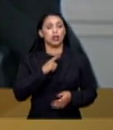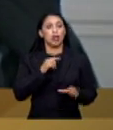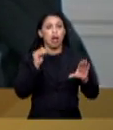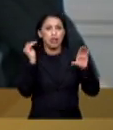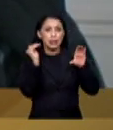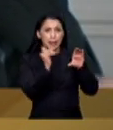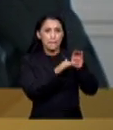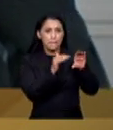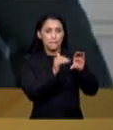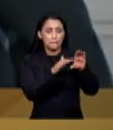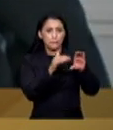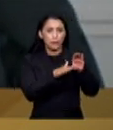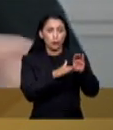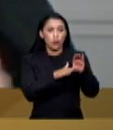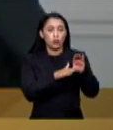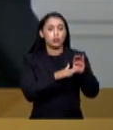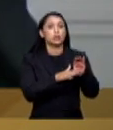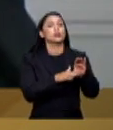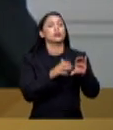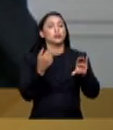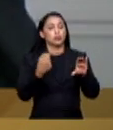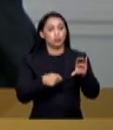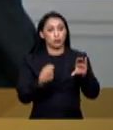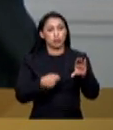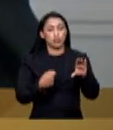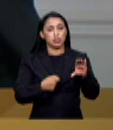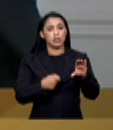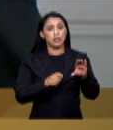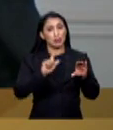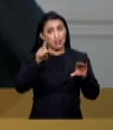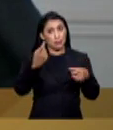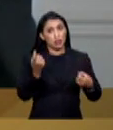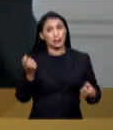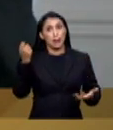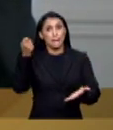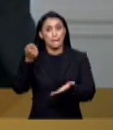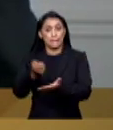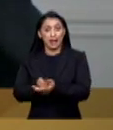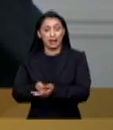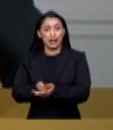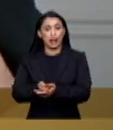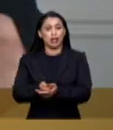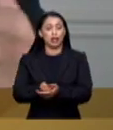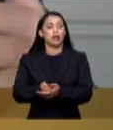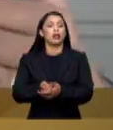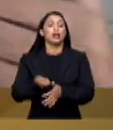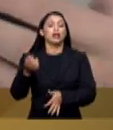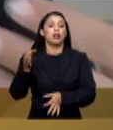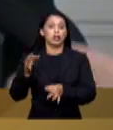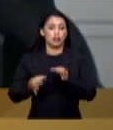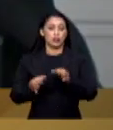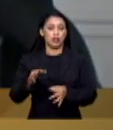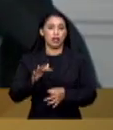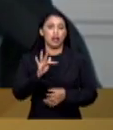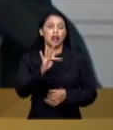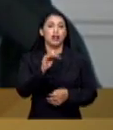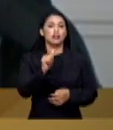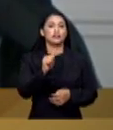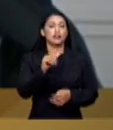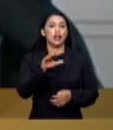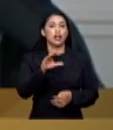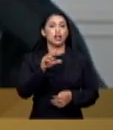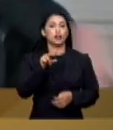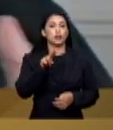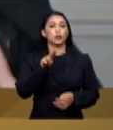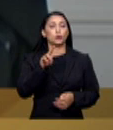de assegurar o ressarcimento à pessoa jurídica. A lei deixa muito claro, sendo facultado ao